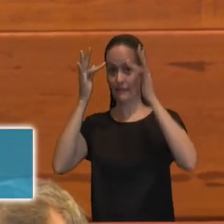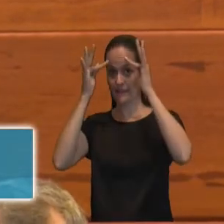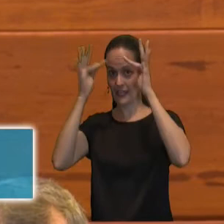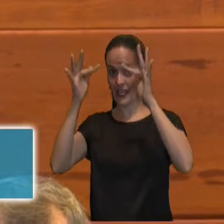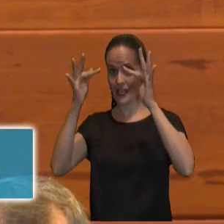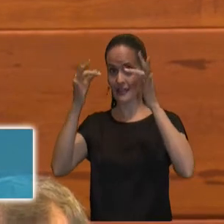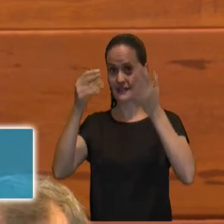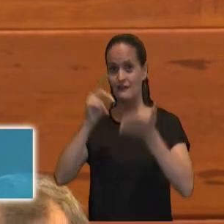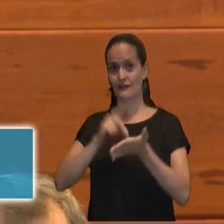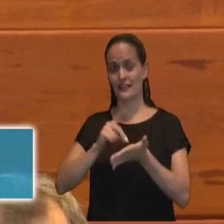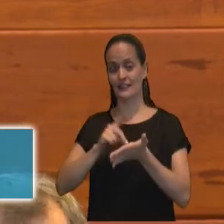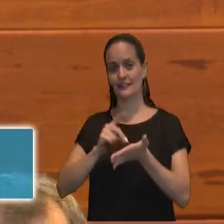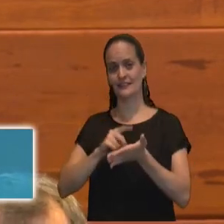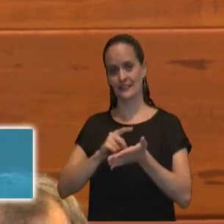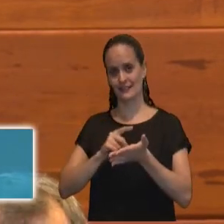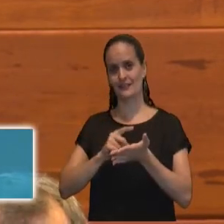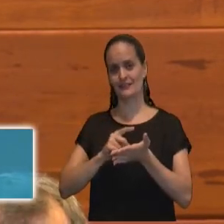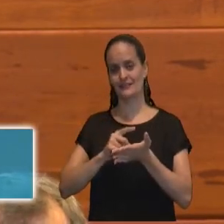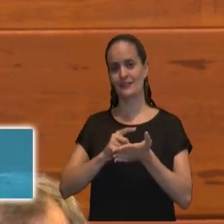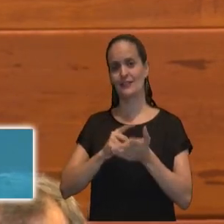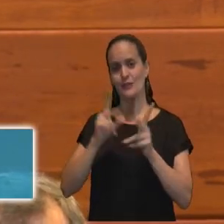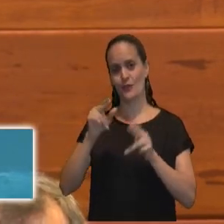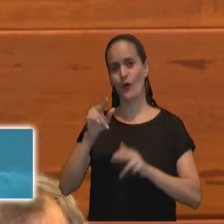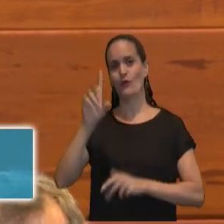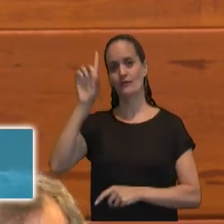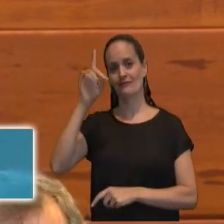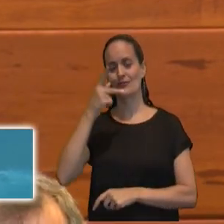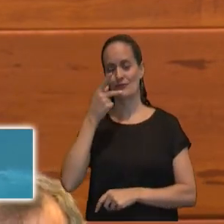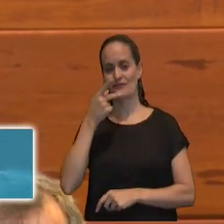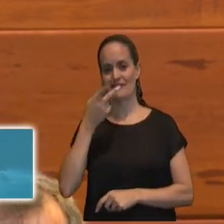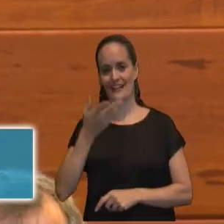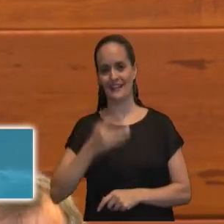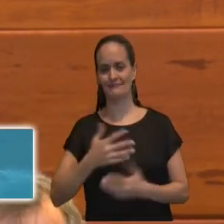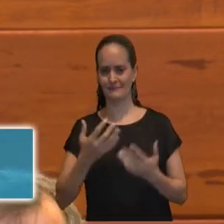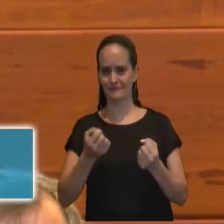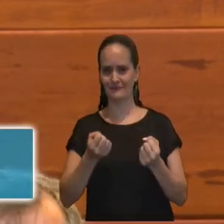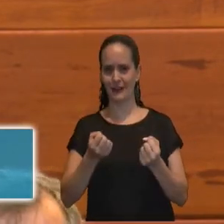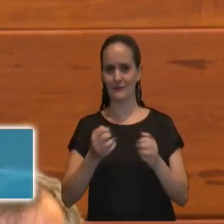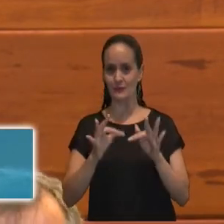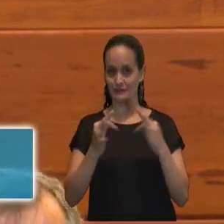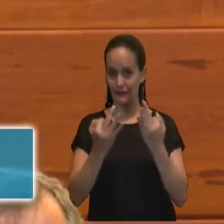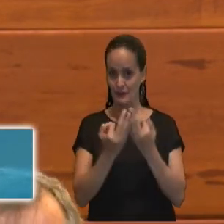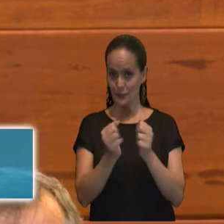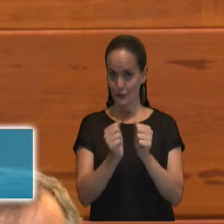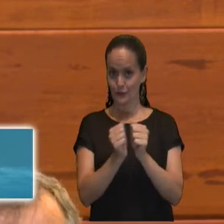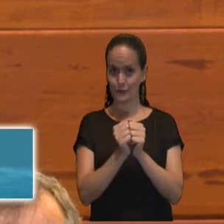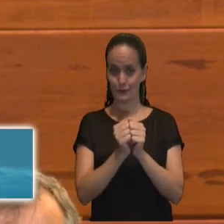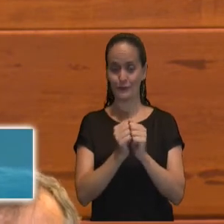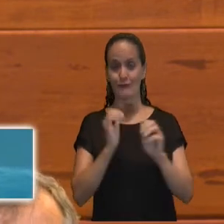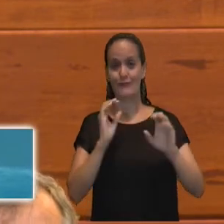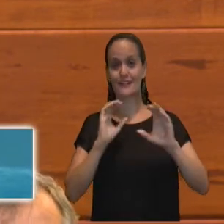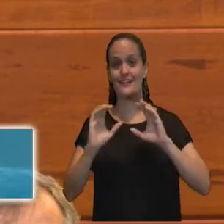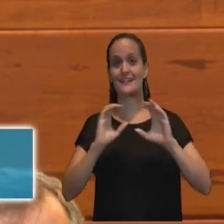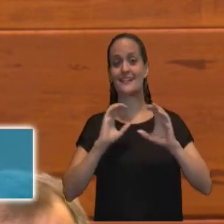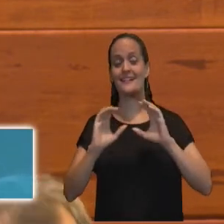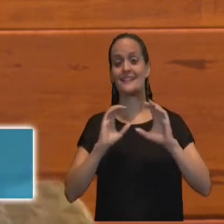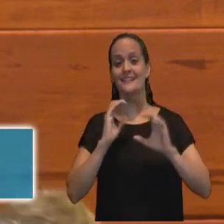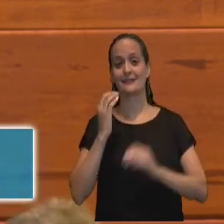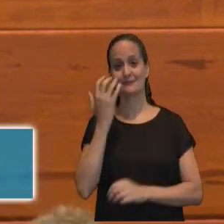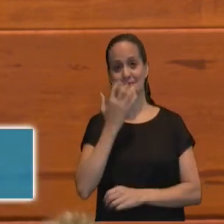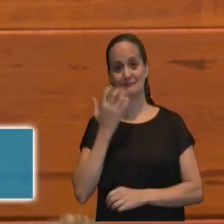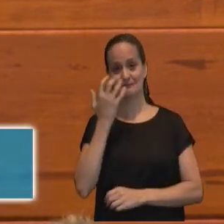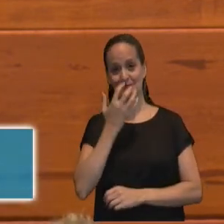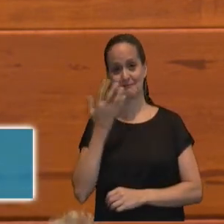sinceros, como nos diz o Senhor. Convido você, com toda a sua família, a cantar este belo